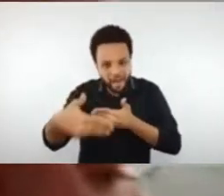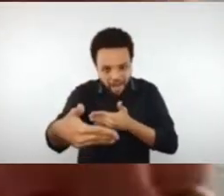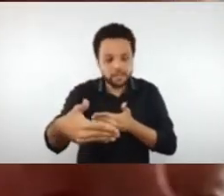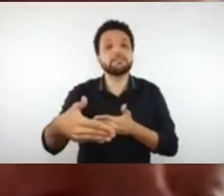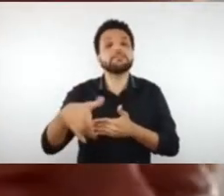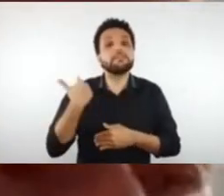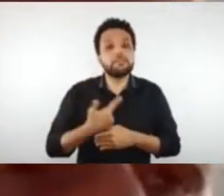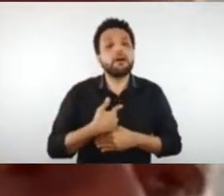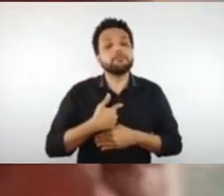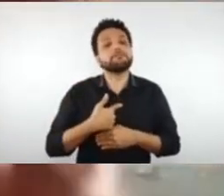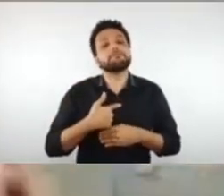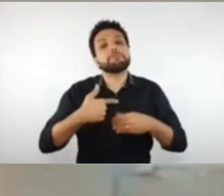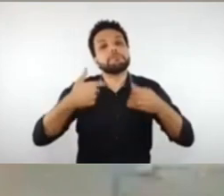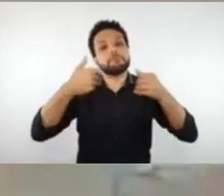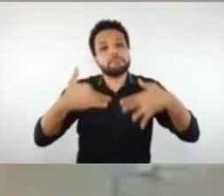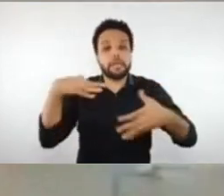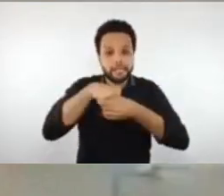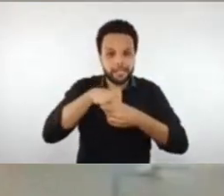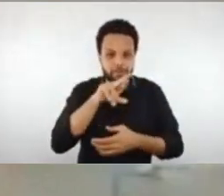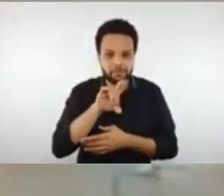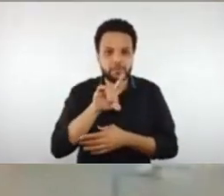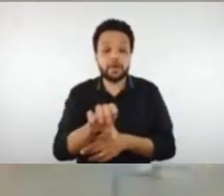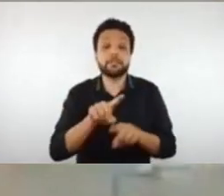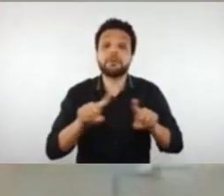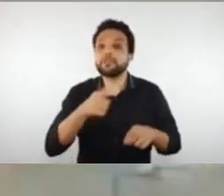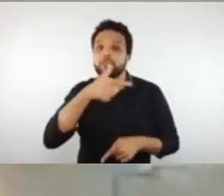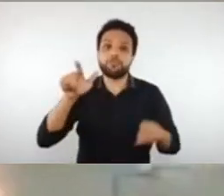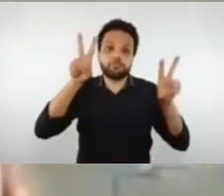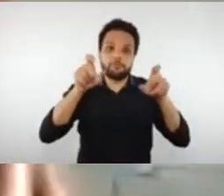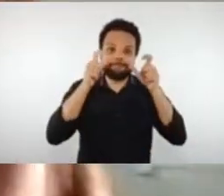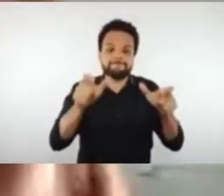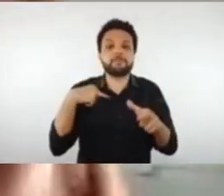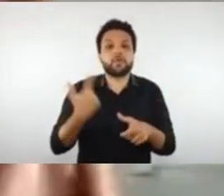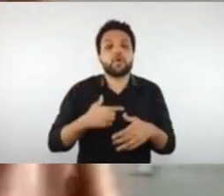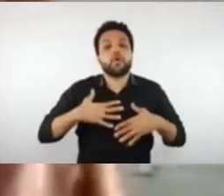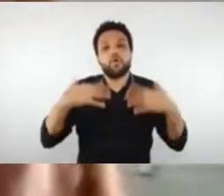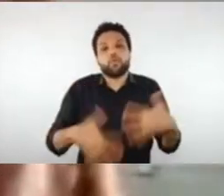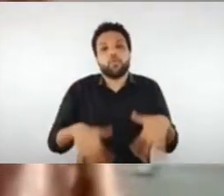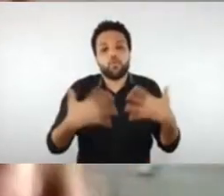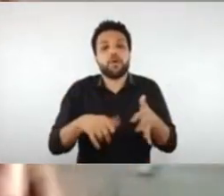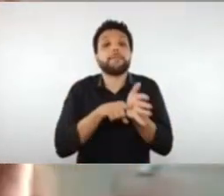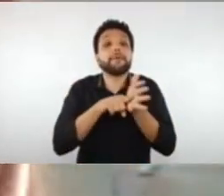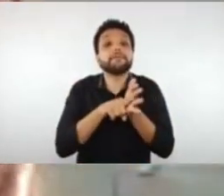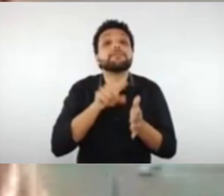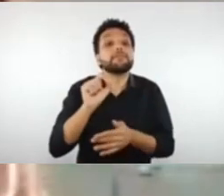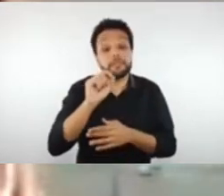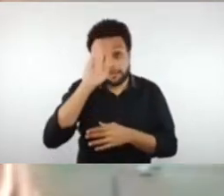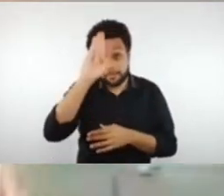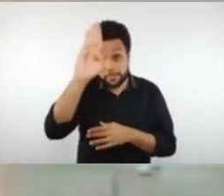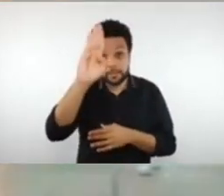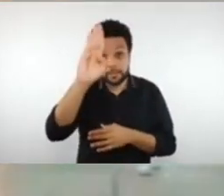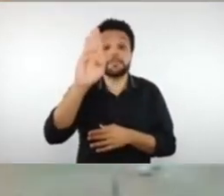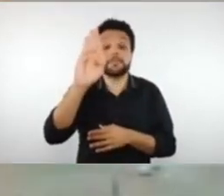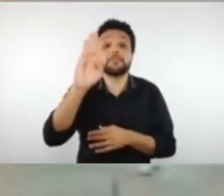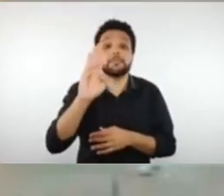dessa rede. Mas uma outra coisa que começou a chamar minha atenção na pesquisa, principalmente em relação aos